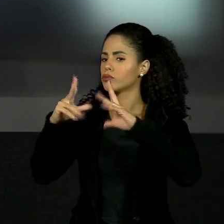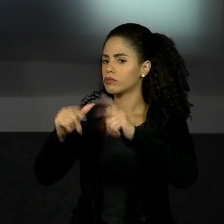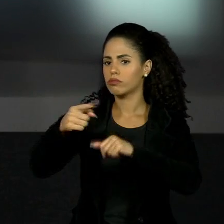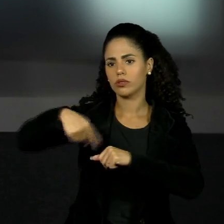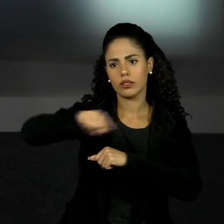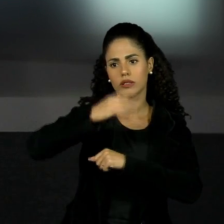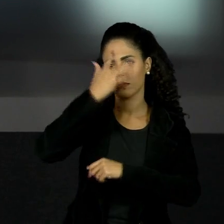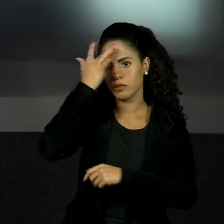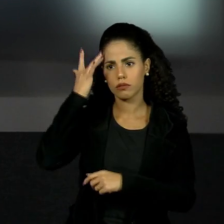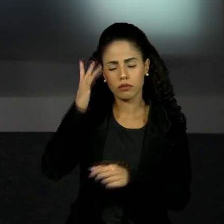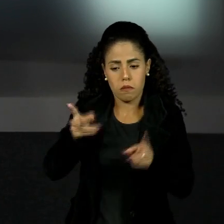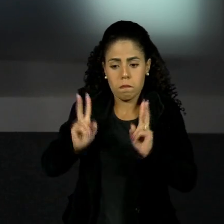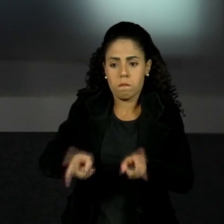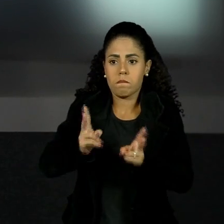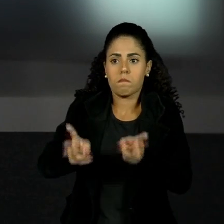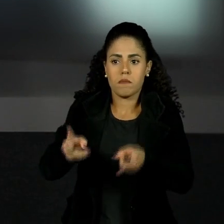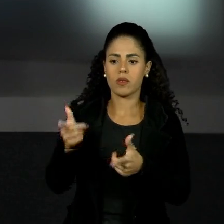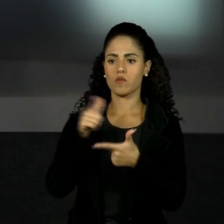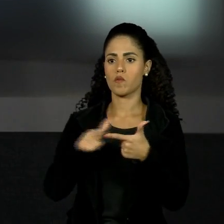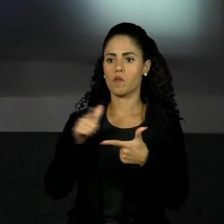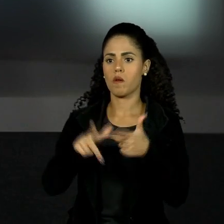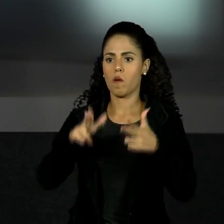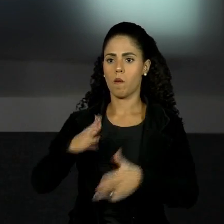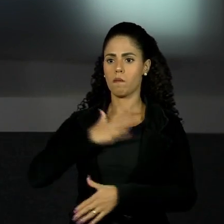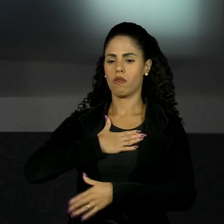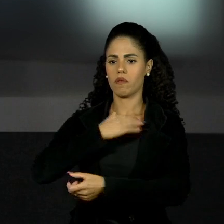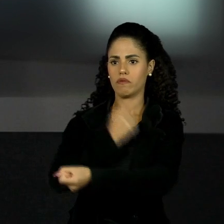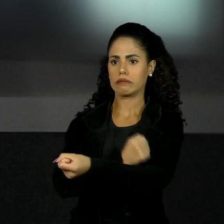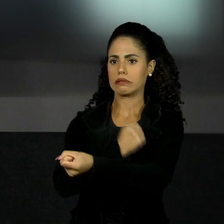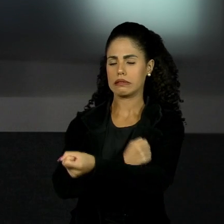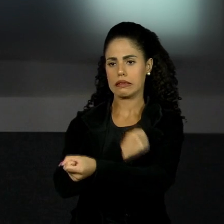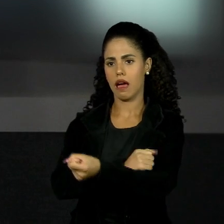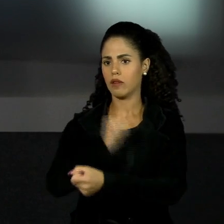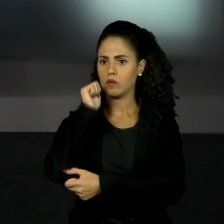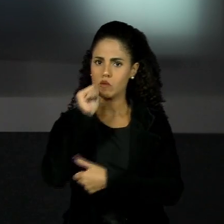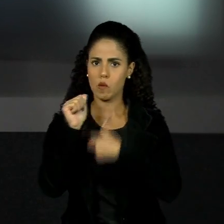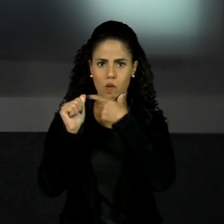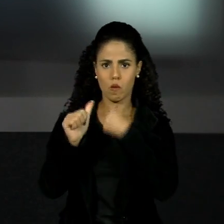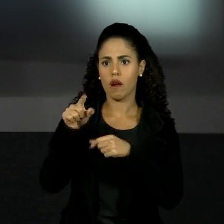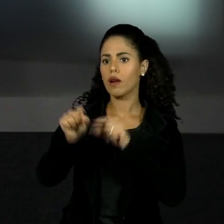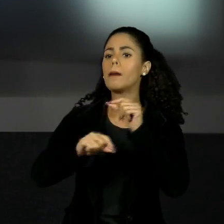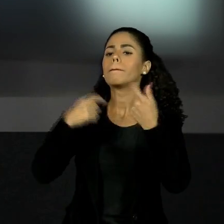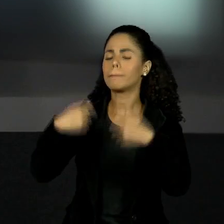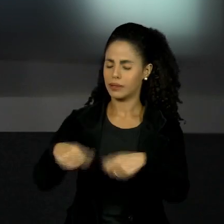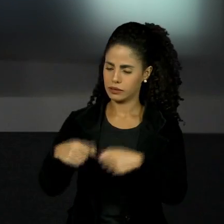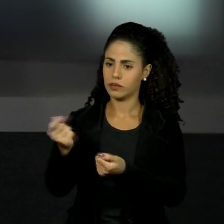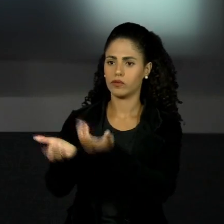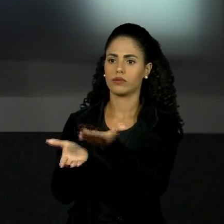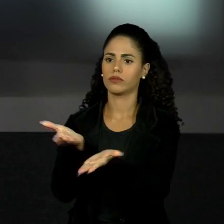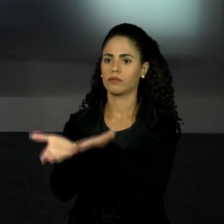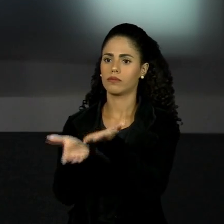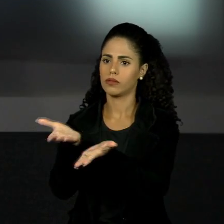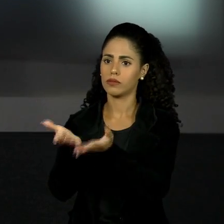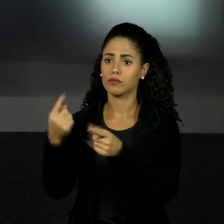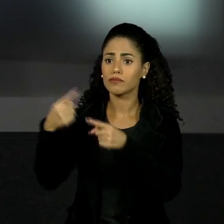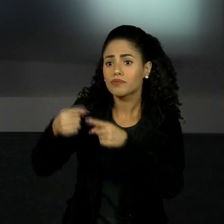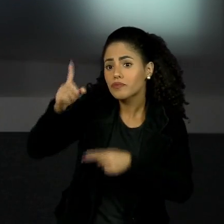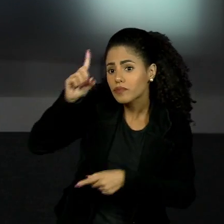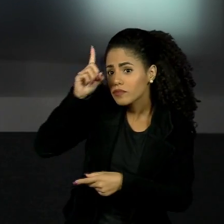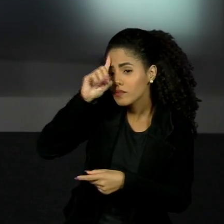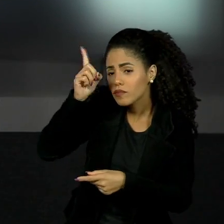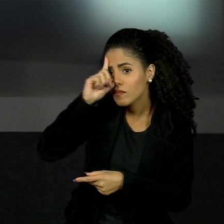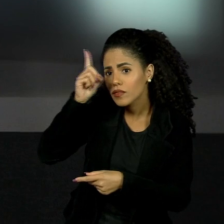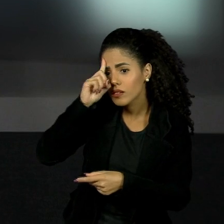dessa sabe que o viciado, ele é viciado em tratamento, né? Todo dia ele